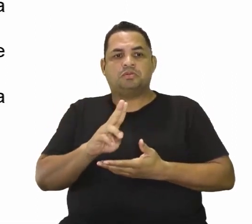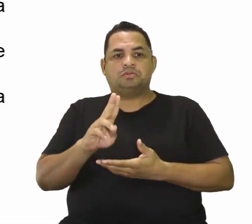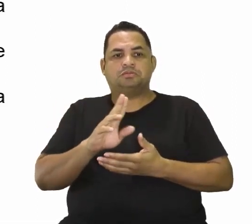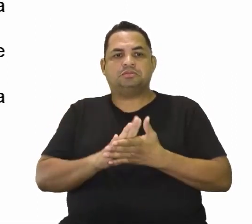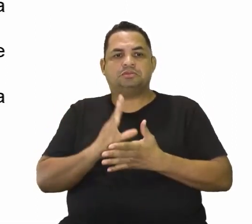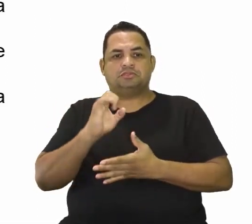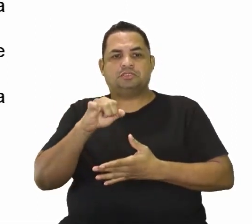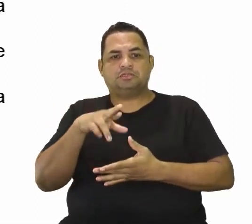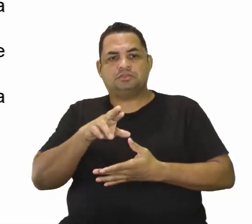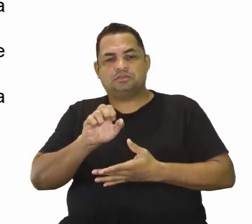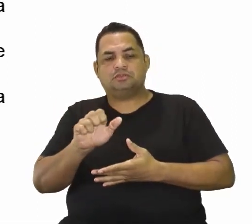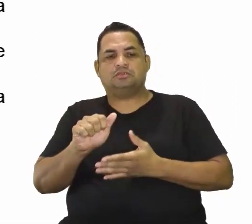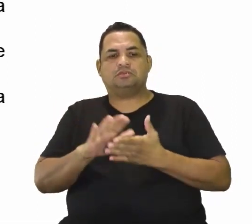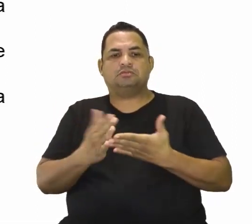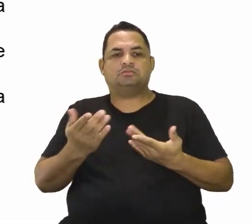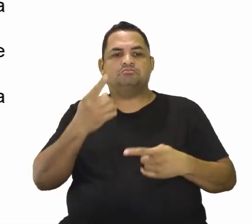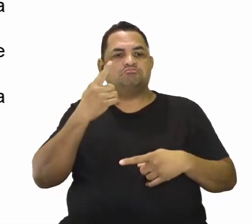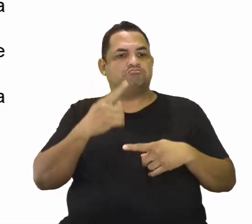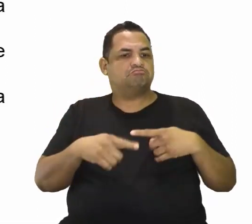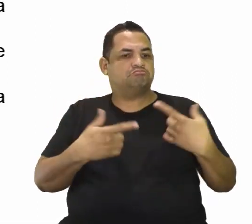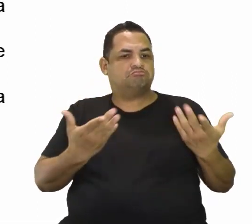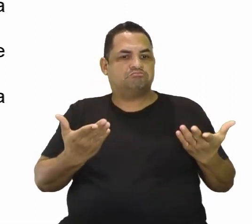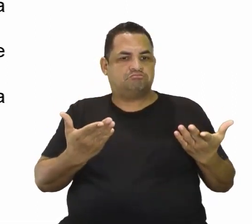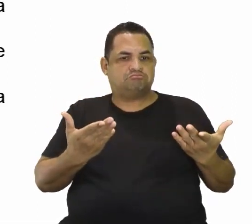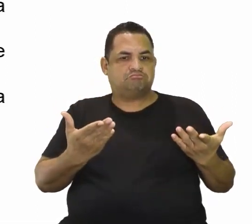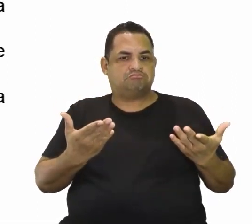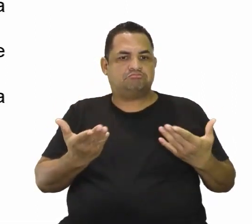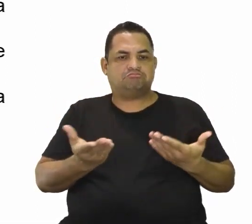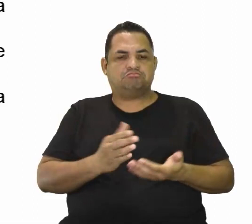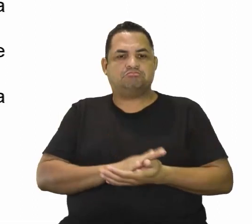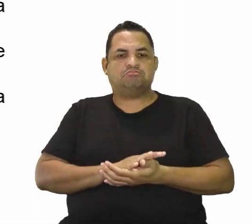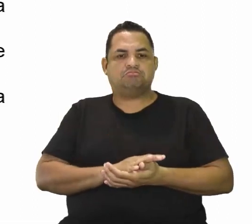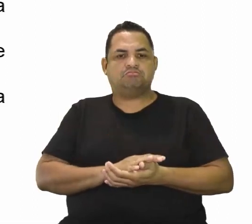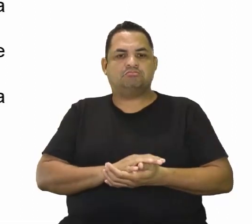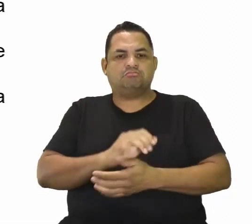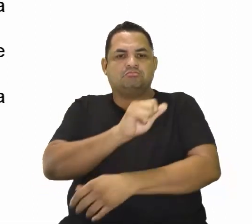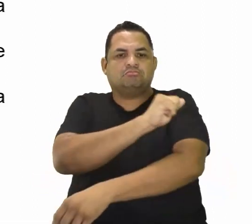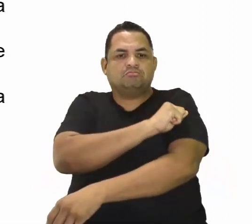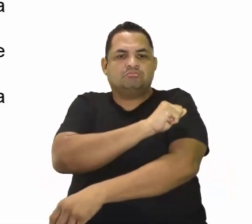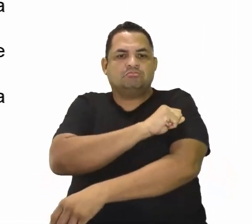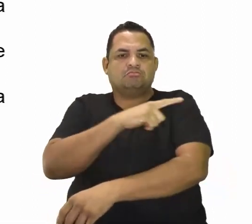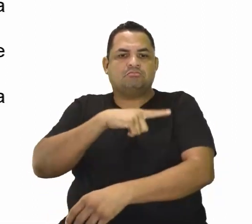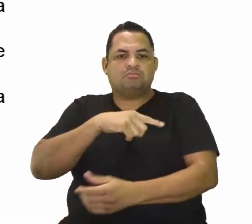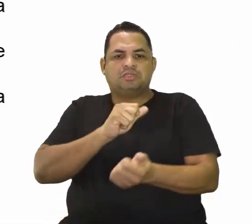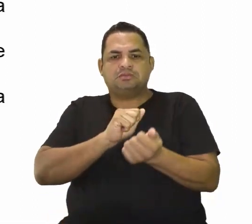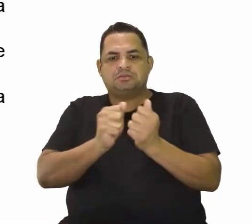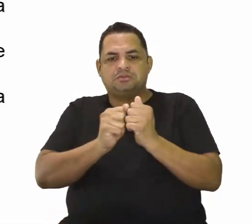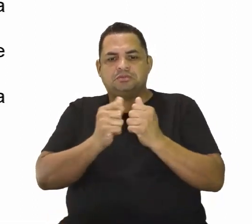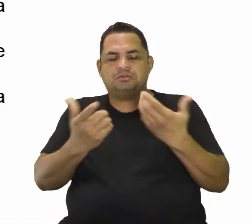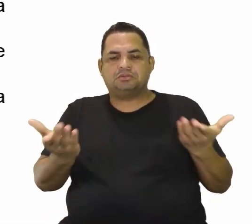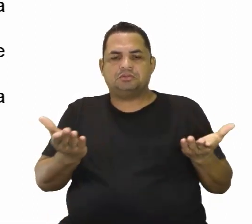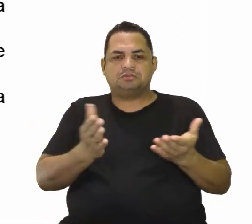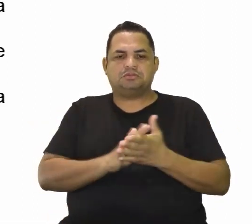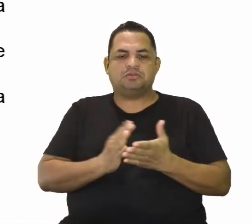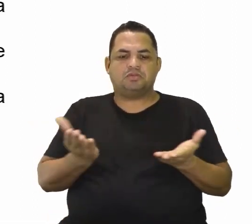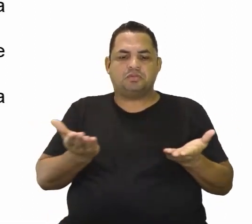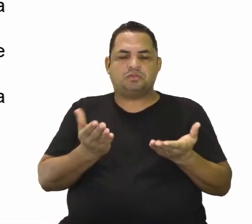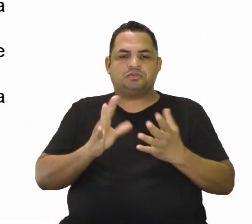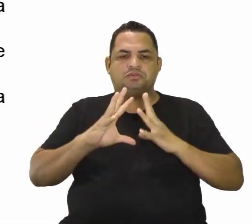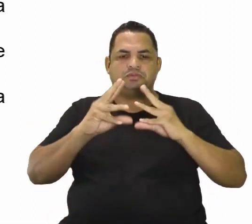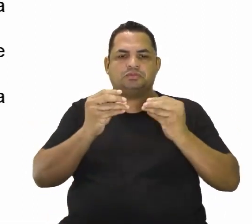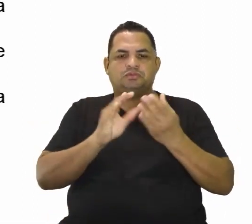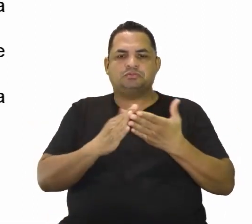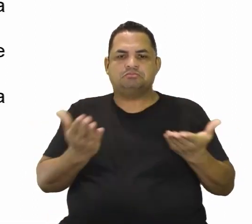ao usar a censura era esse daqui, ó. E olha só, aluno, o que tem de manipulação hoje, em